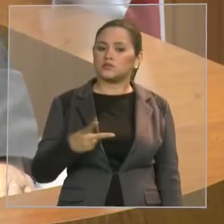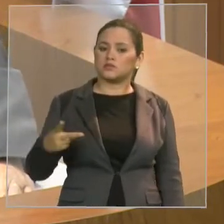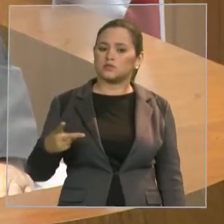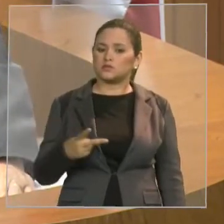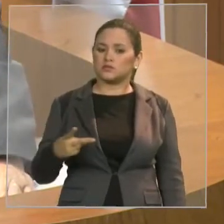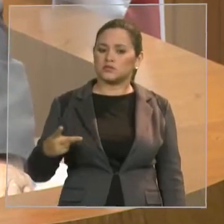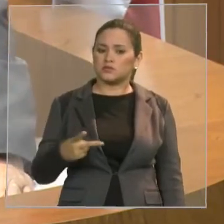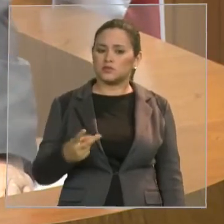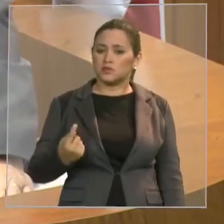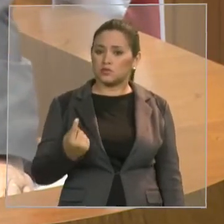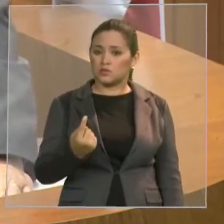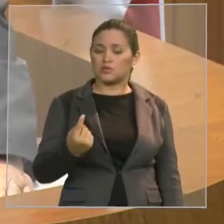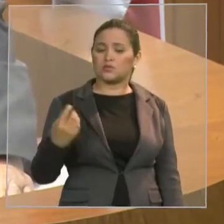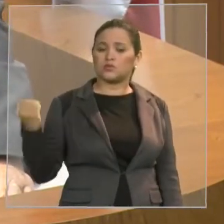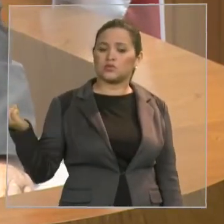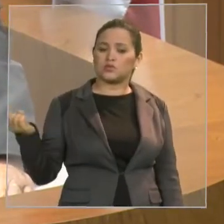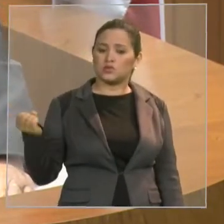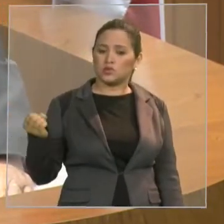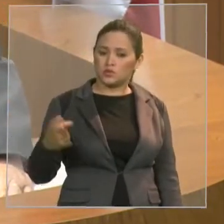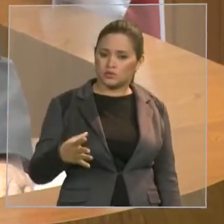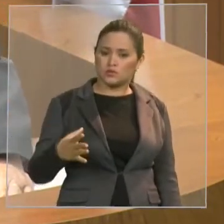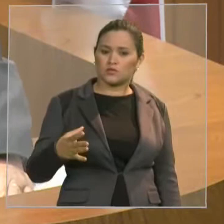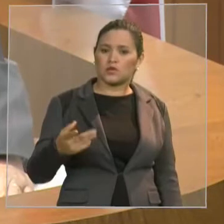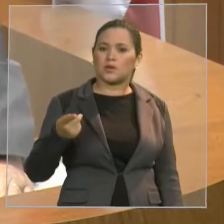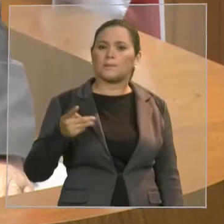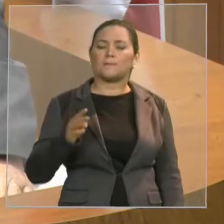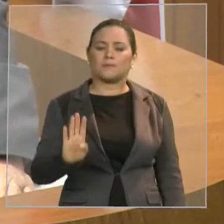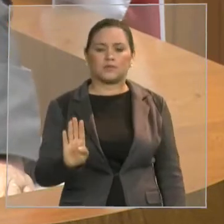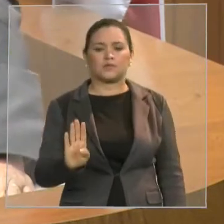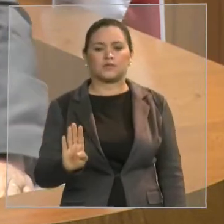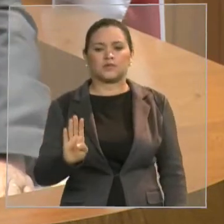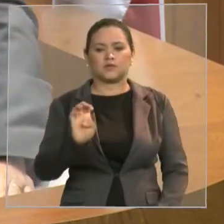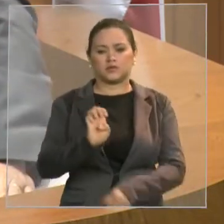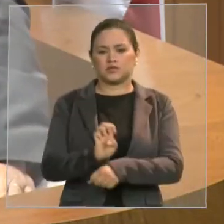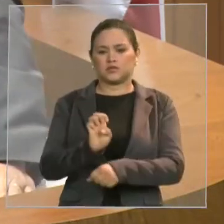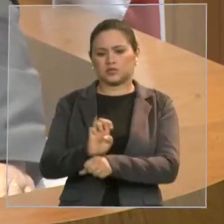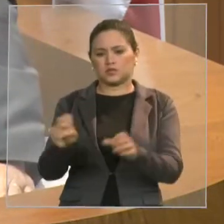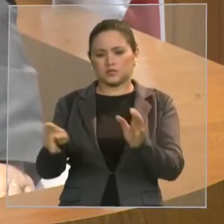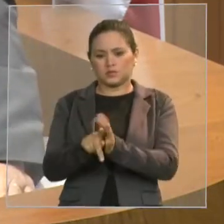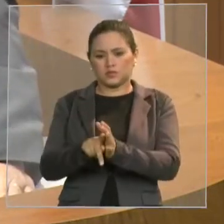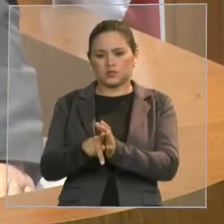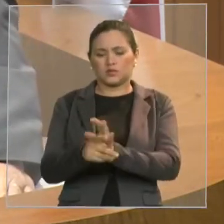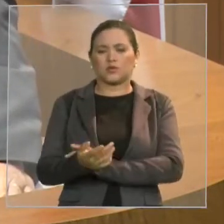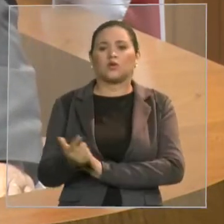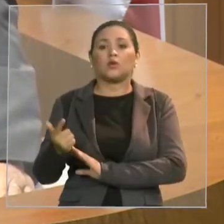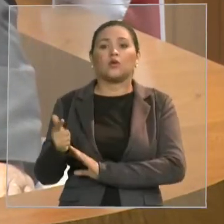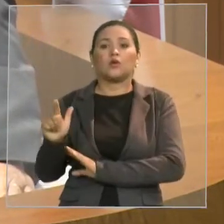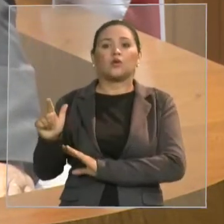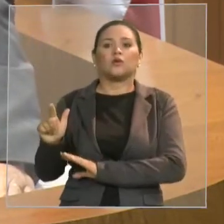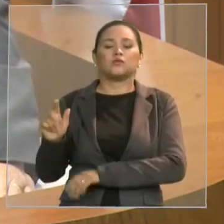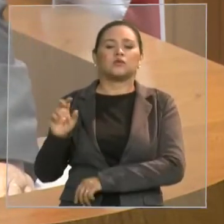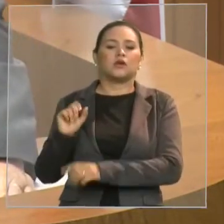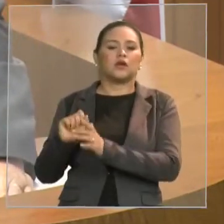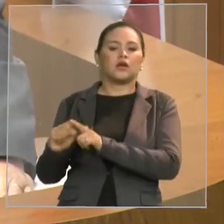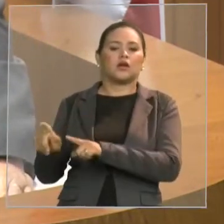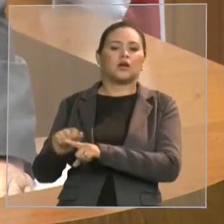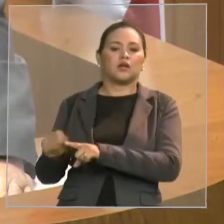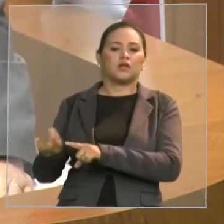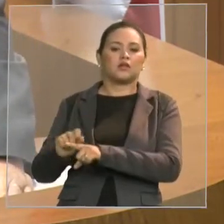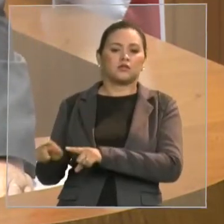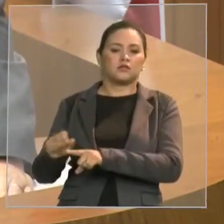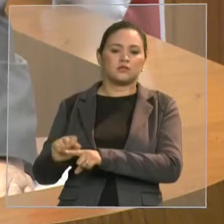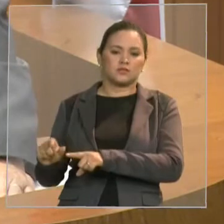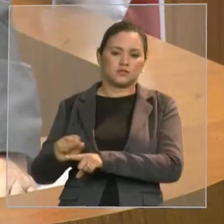Existe um aparelho mais moderno, que é público, é do Estado de verdade. O outro é arrendado de uma médica. Mas que o serviço